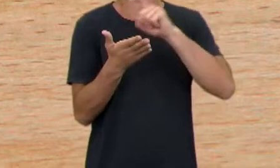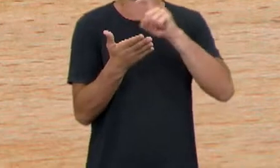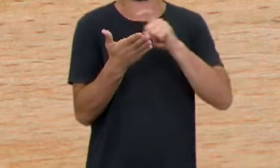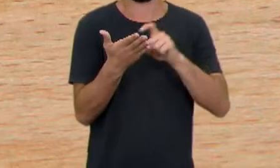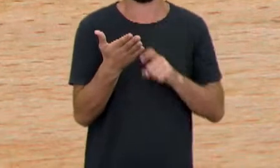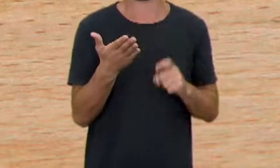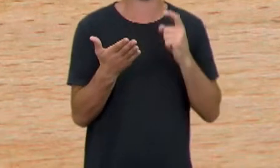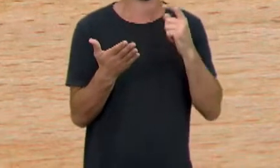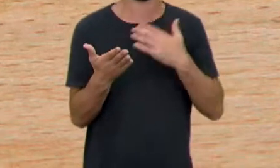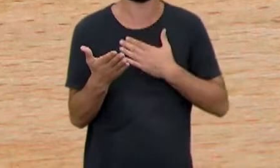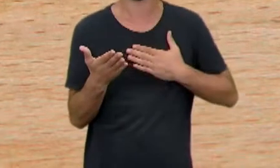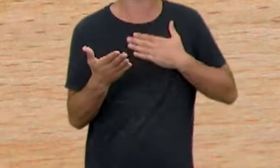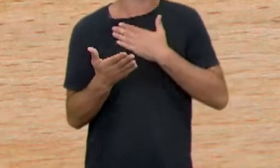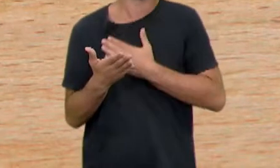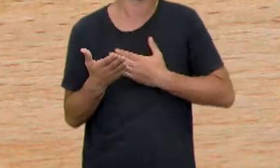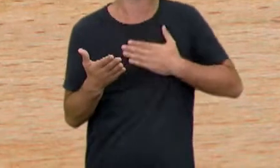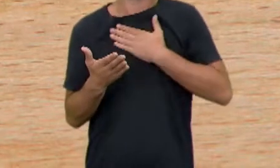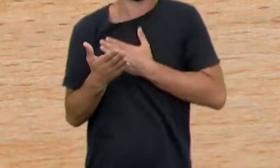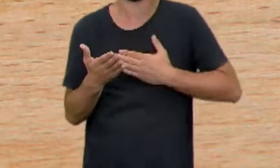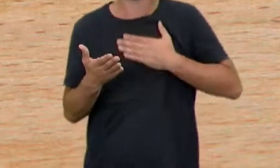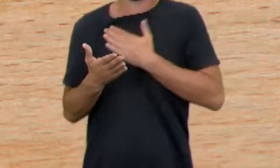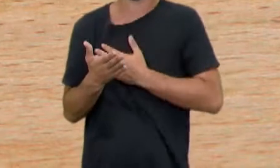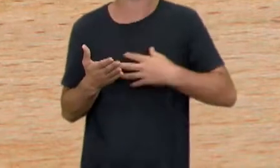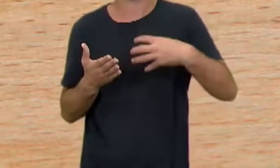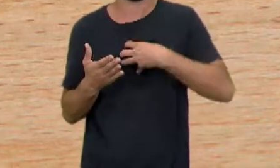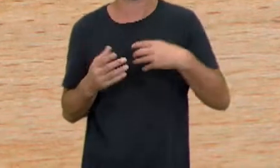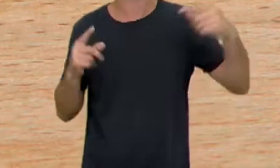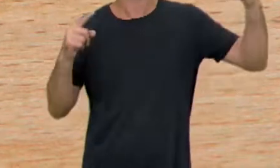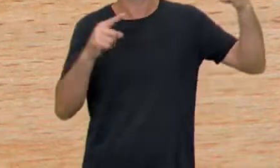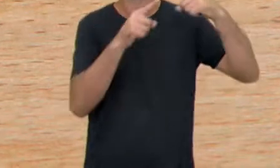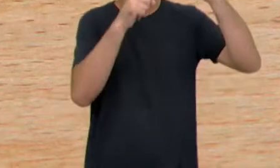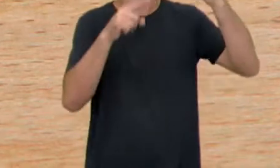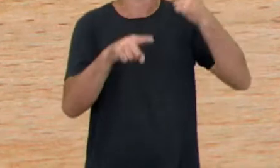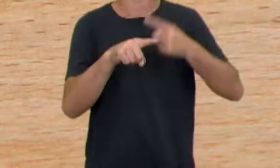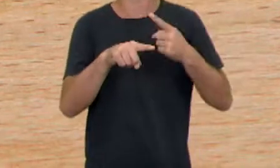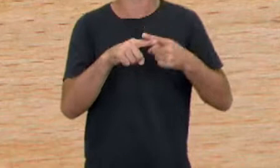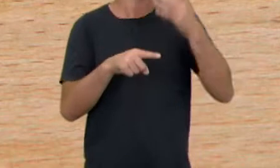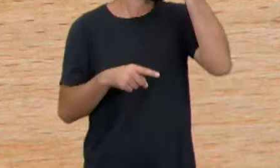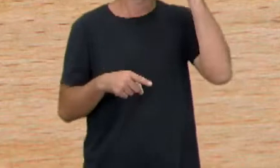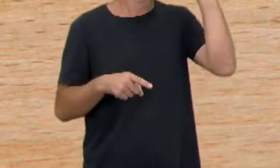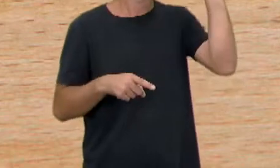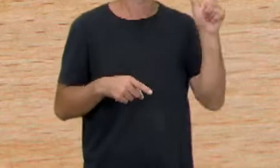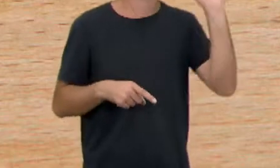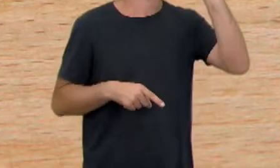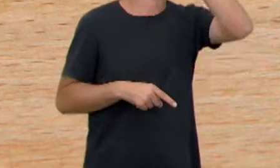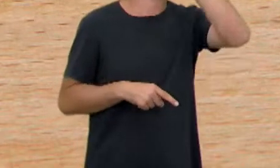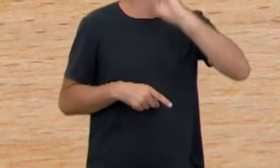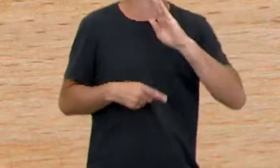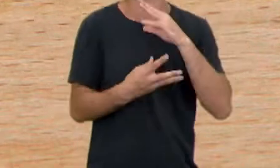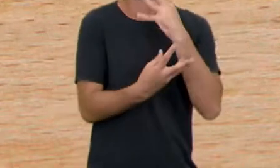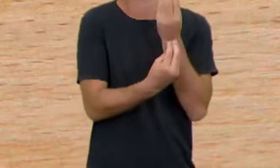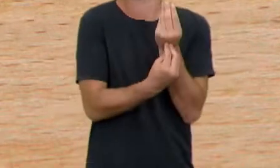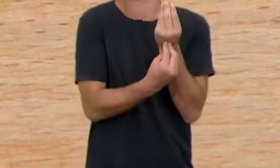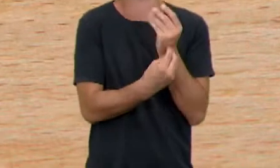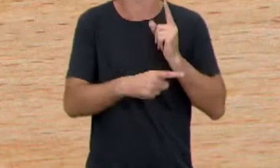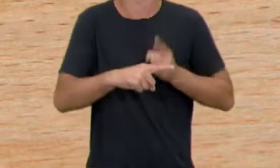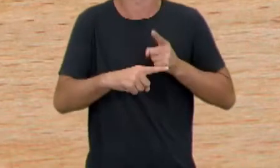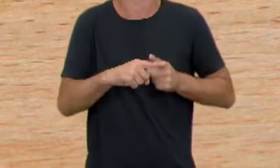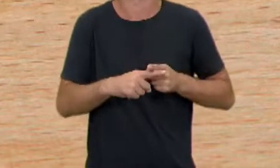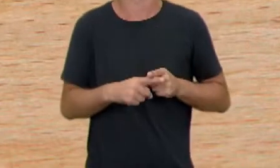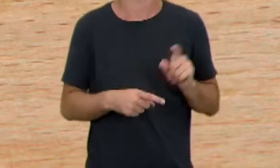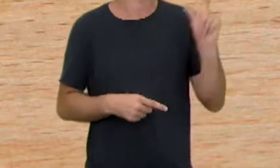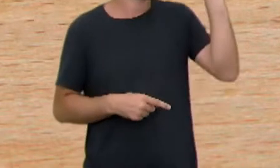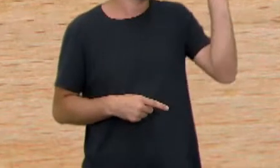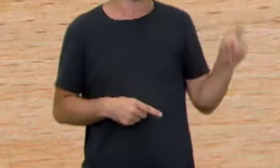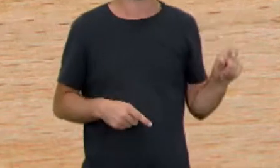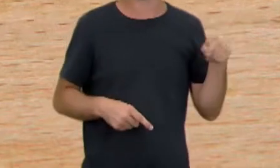Fico muito feliz essa abordagem quando eu ando junto com um artista brasileiro, porque... É uma forma, o artista é